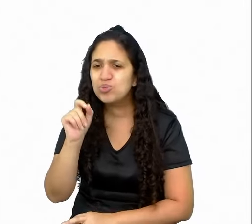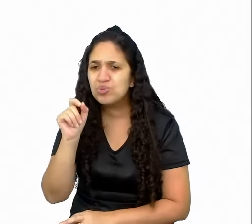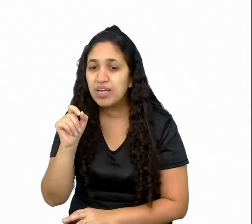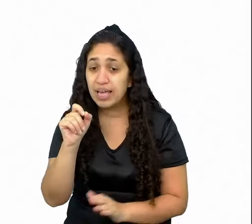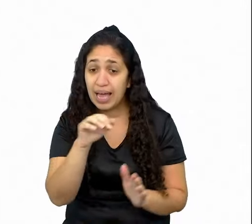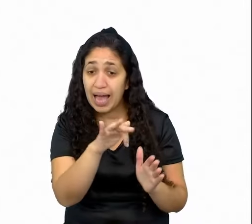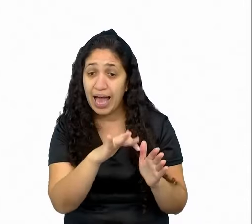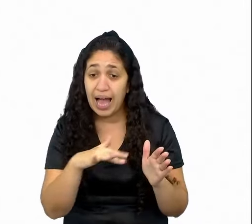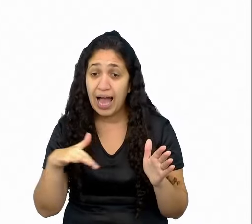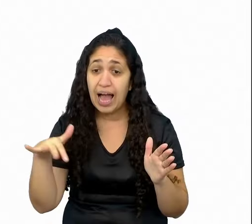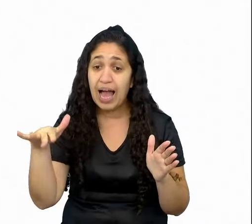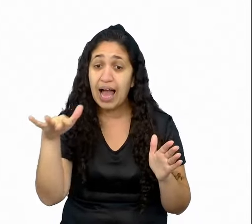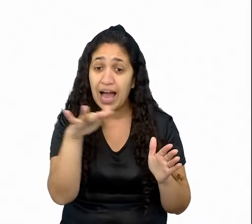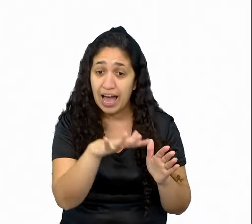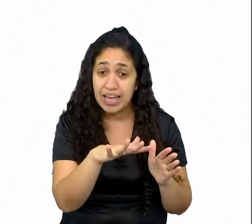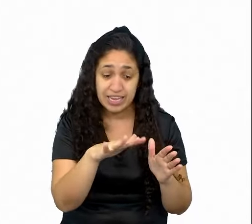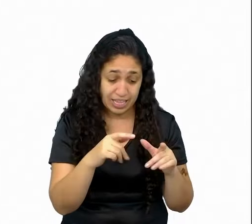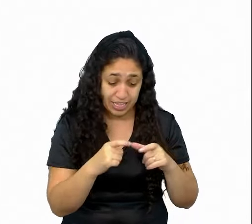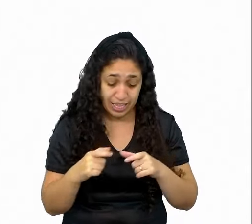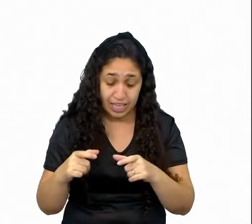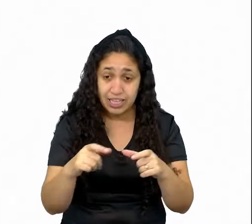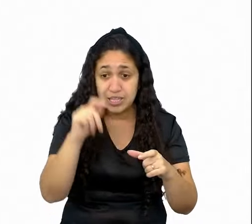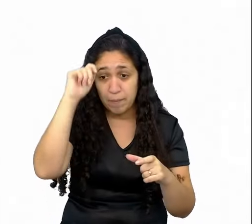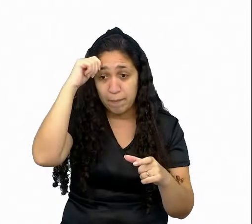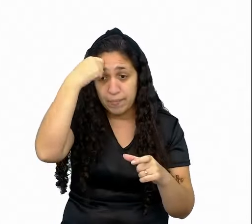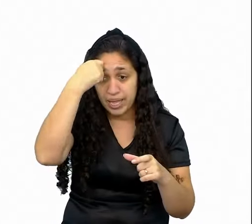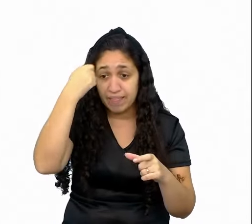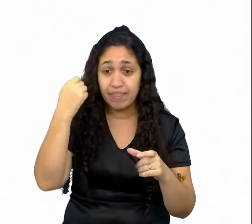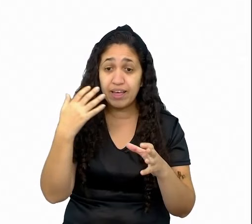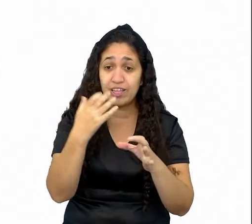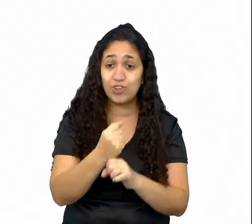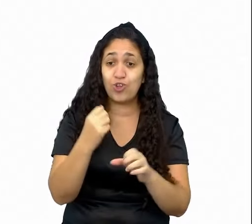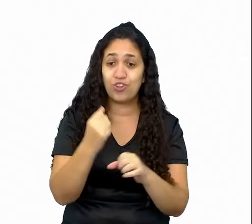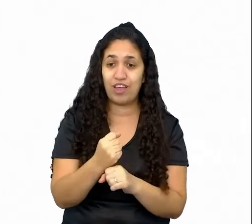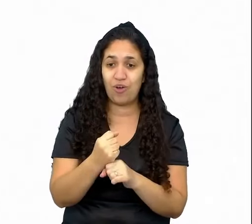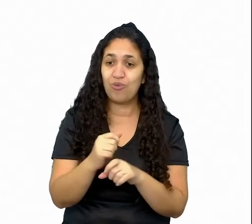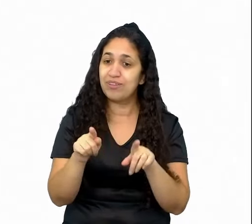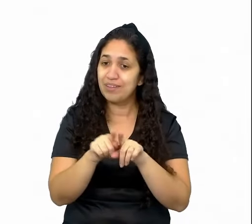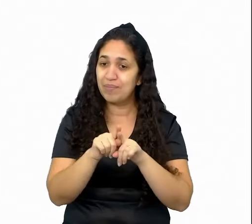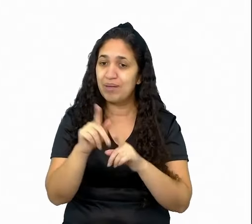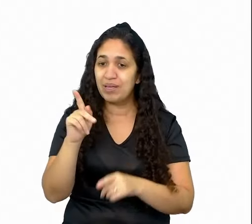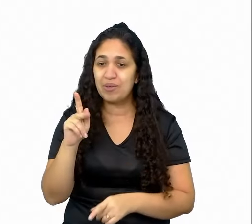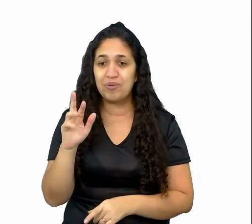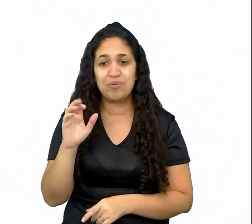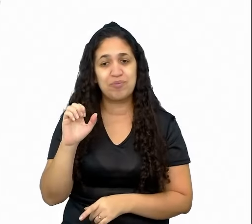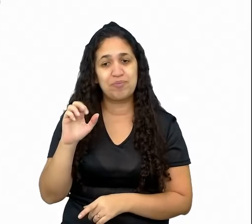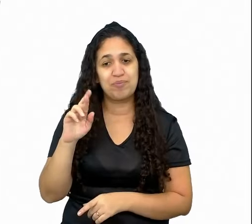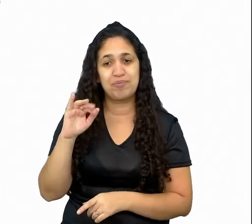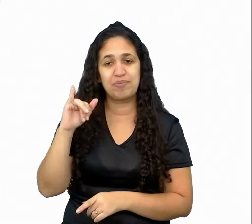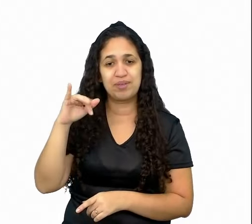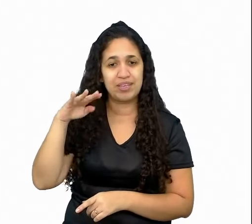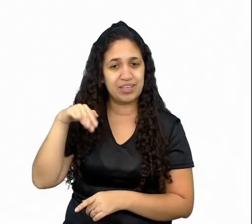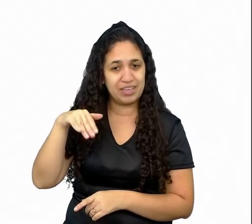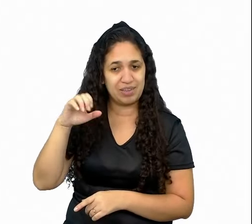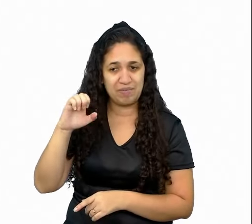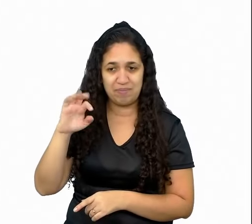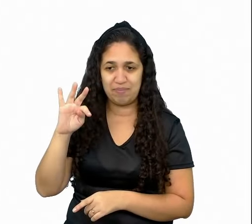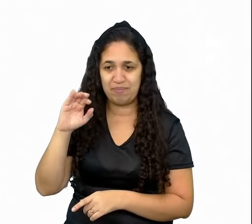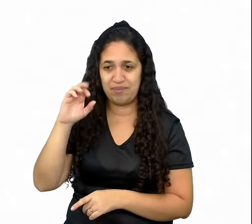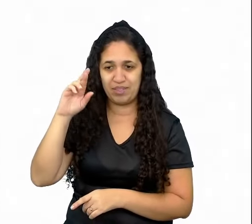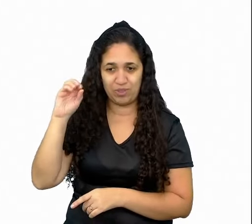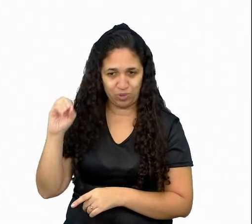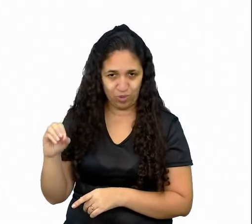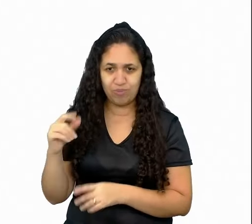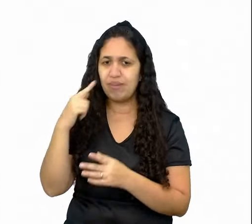área total de todas as casas pretas do tabuleiro e o perímetro? Então, o que eu